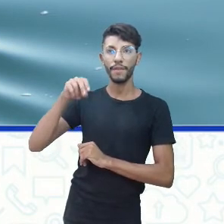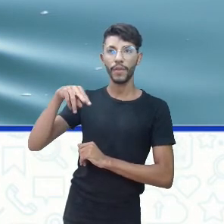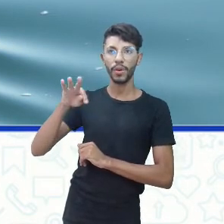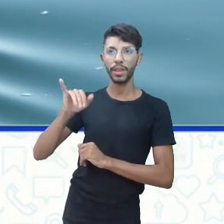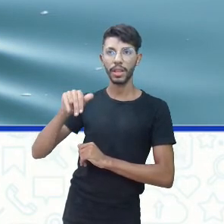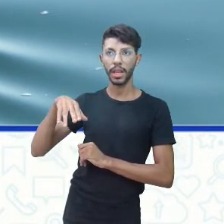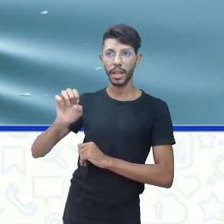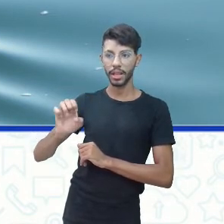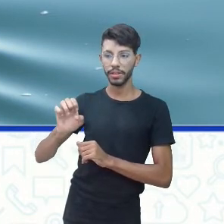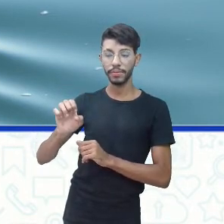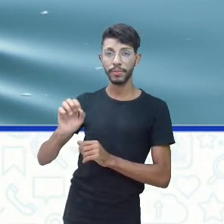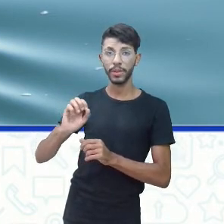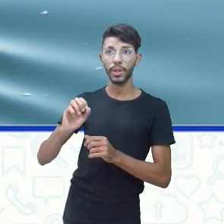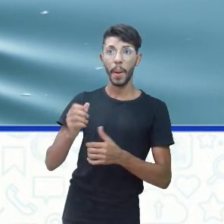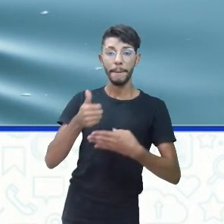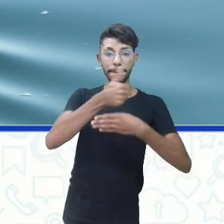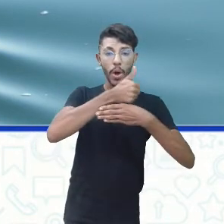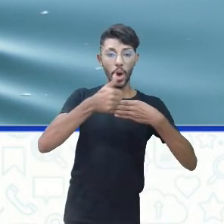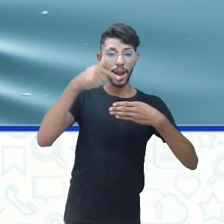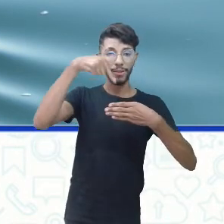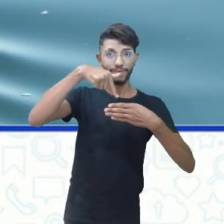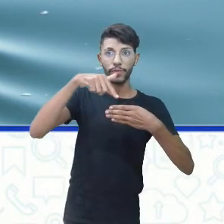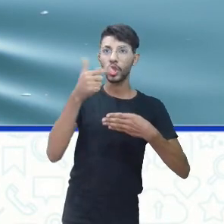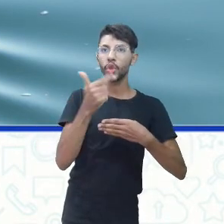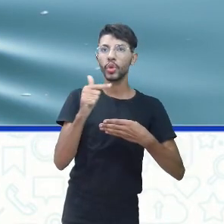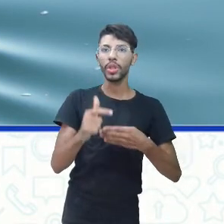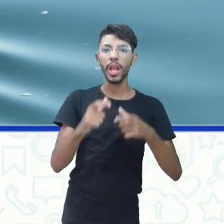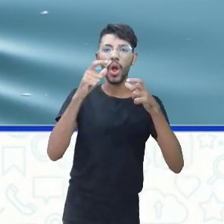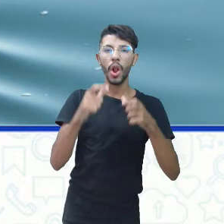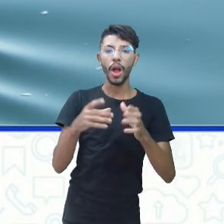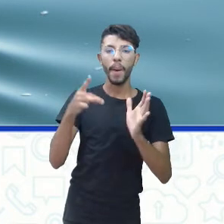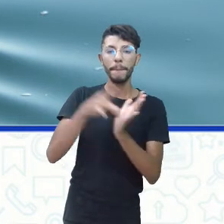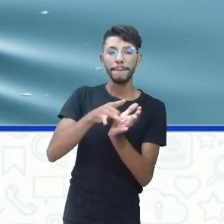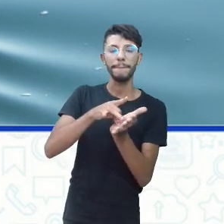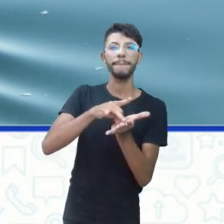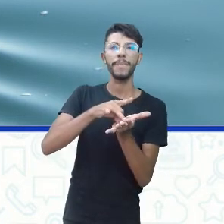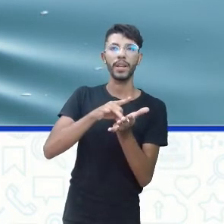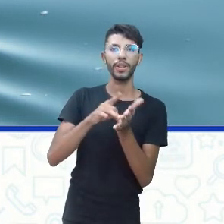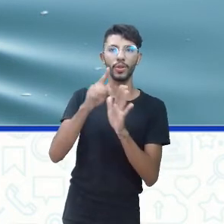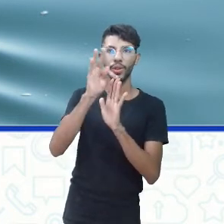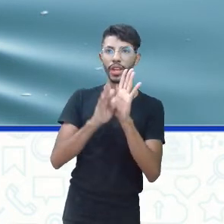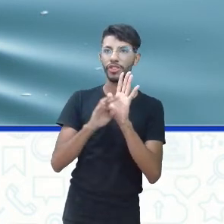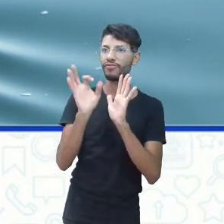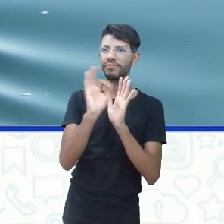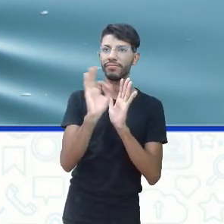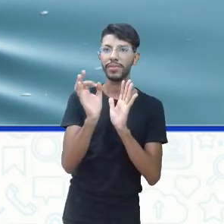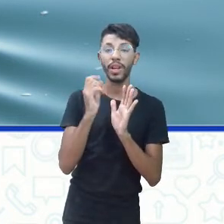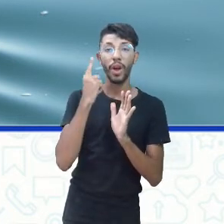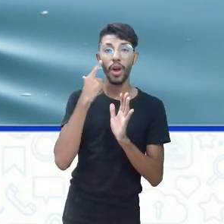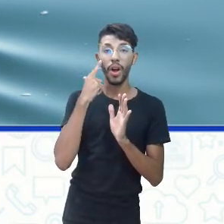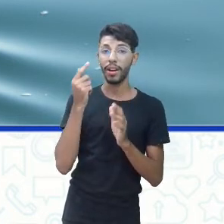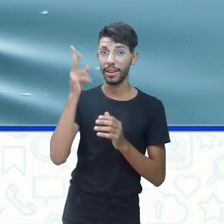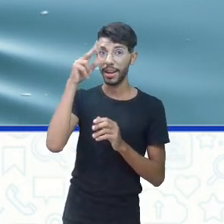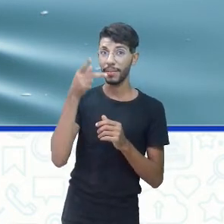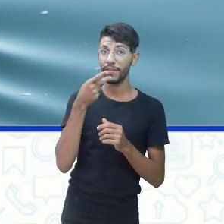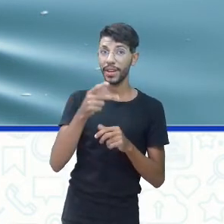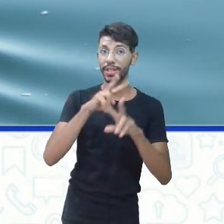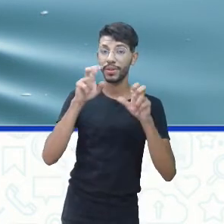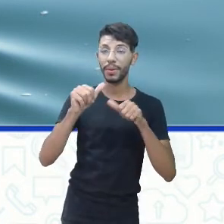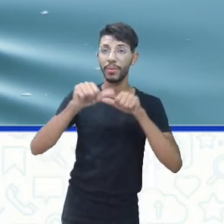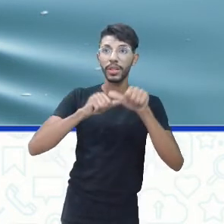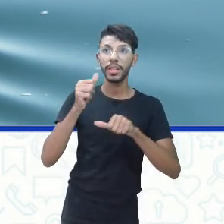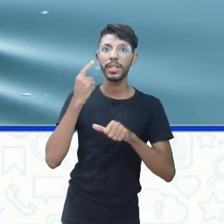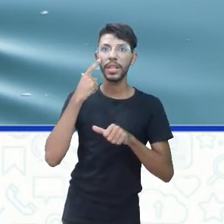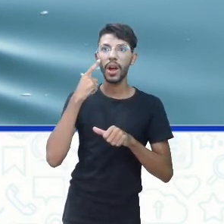possui um lugar fixo no texto. Olha a informação que eu falei para vocês, a mudança, não é? De uma